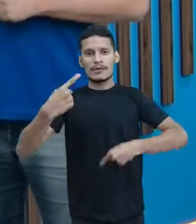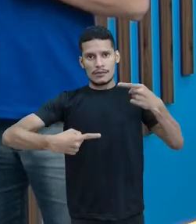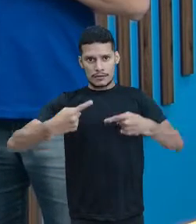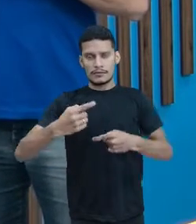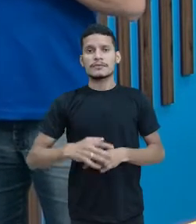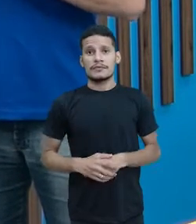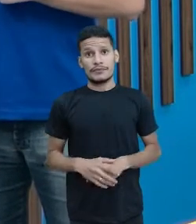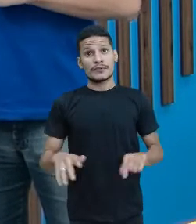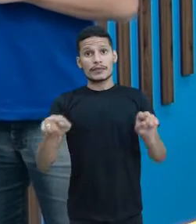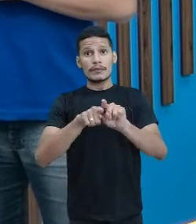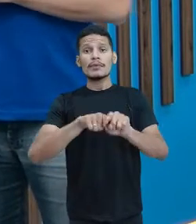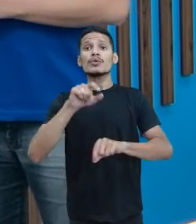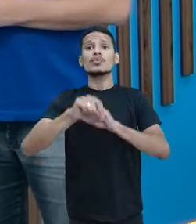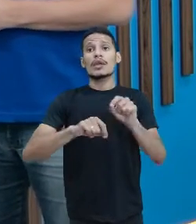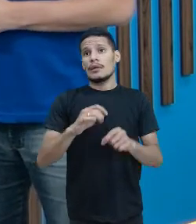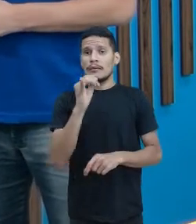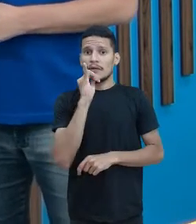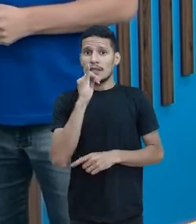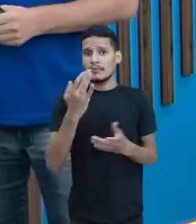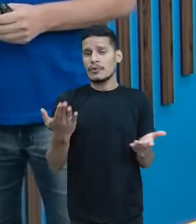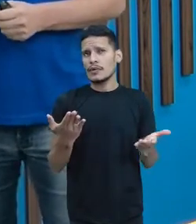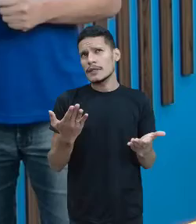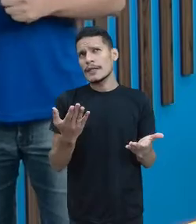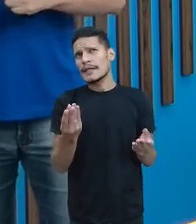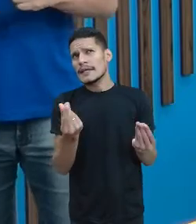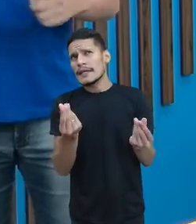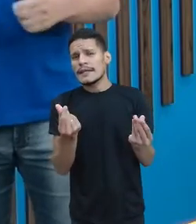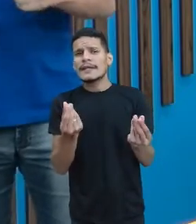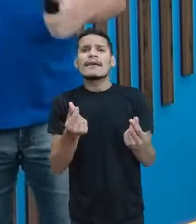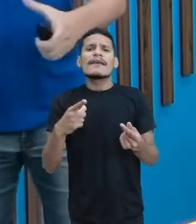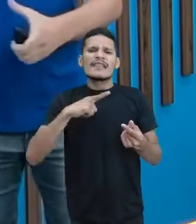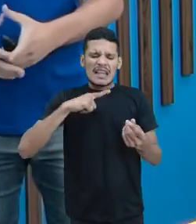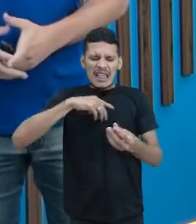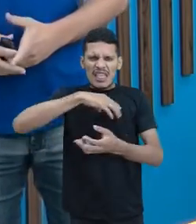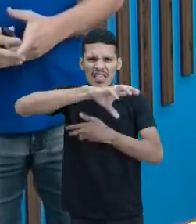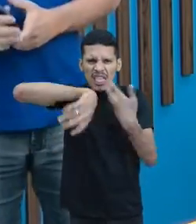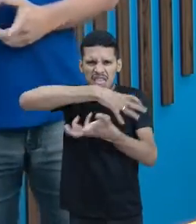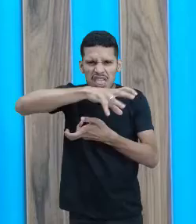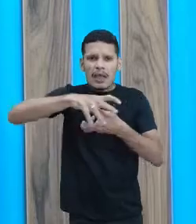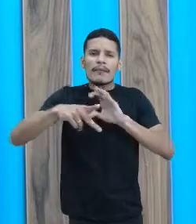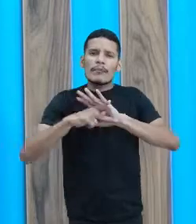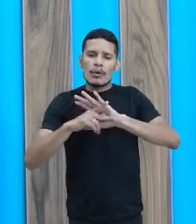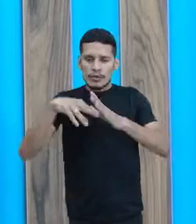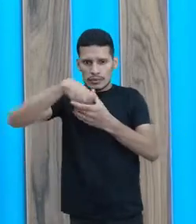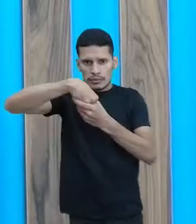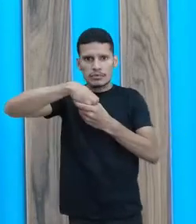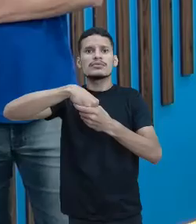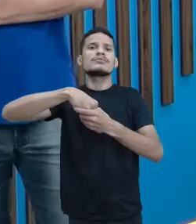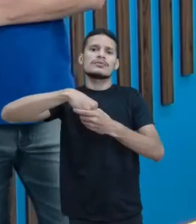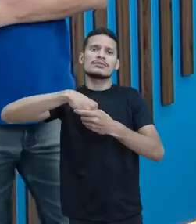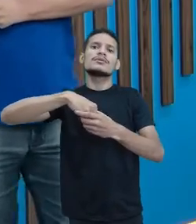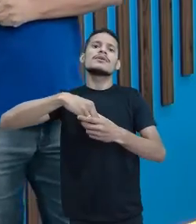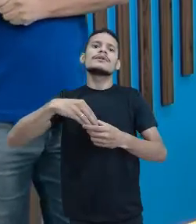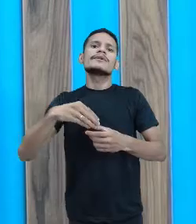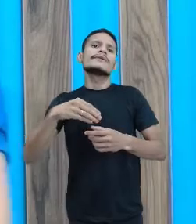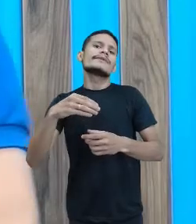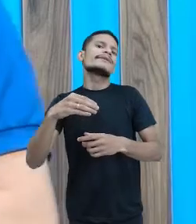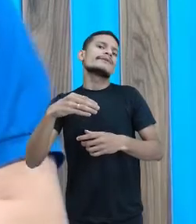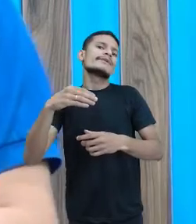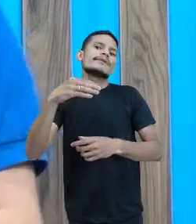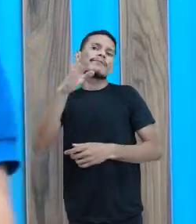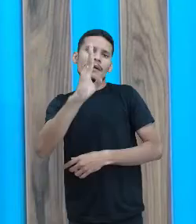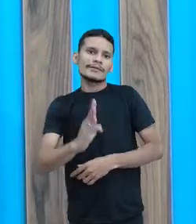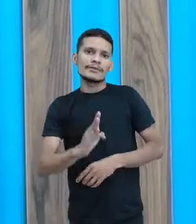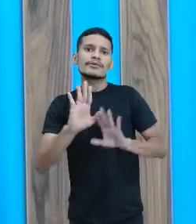também uma certa, como é que eu posso dizer, uma certa bagunça institucional. E eu estou falando isso, eita,